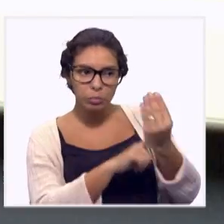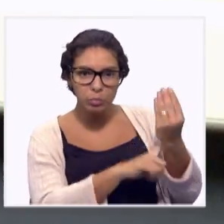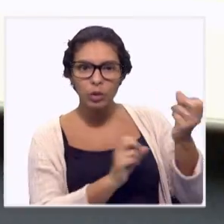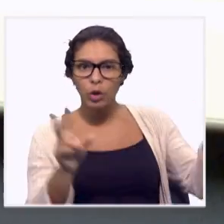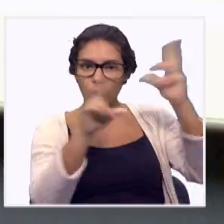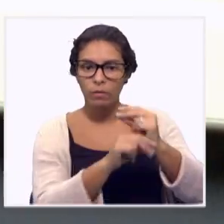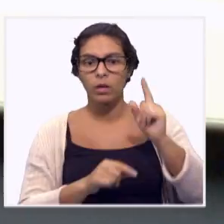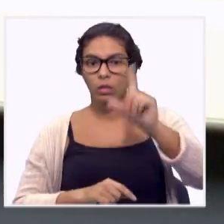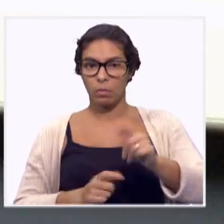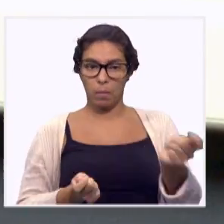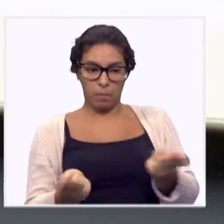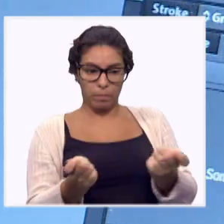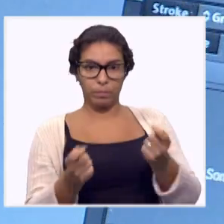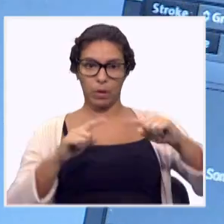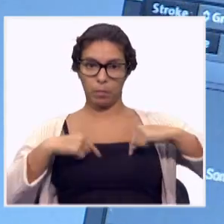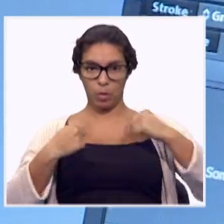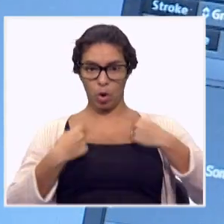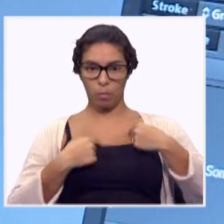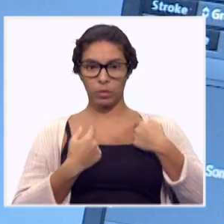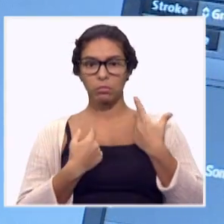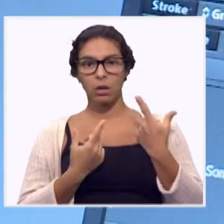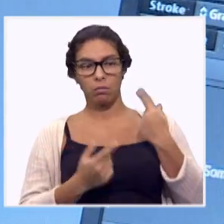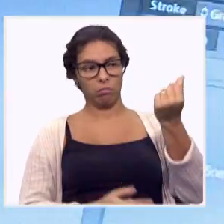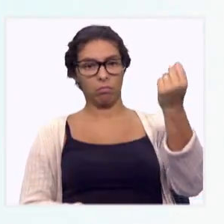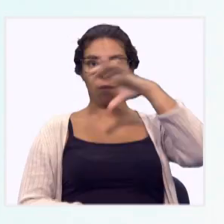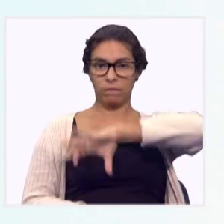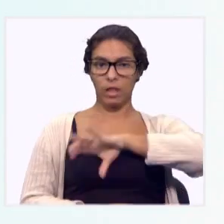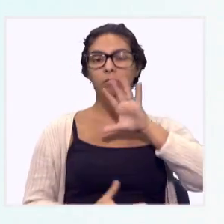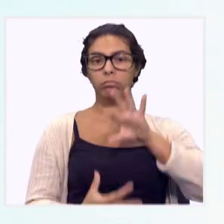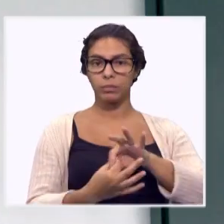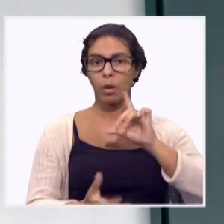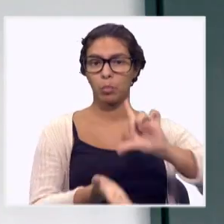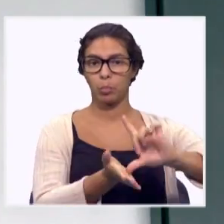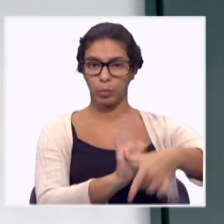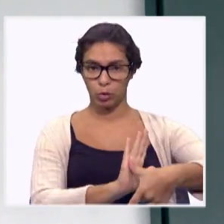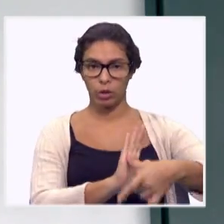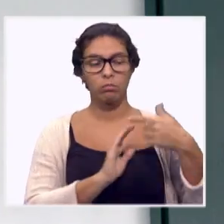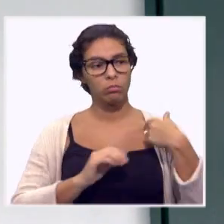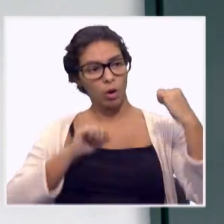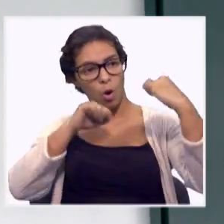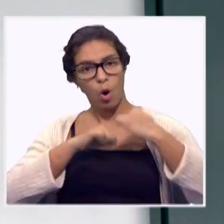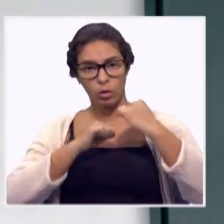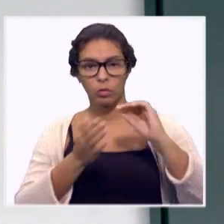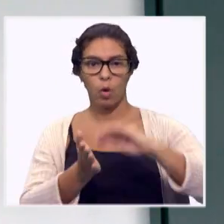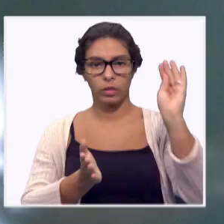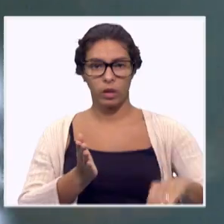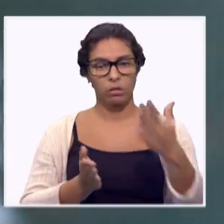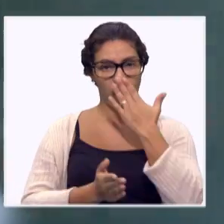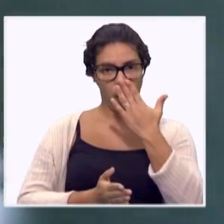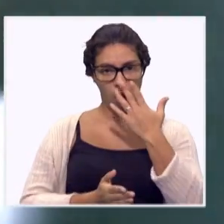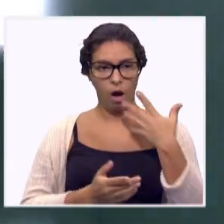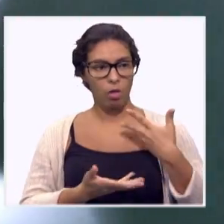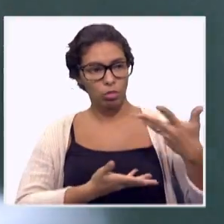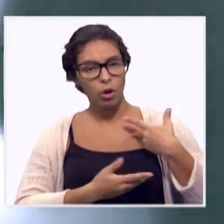Posto isto, um freelancer gere-se a si mesmo e recebe por projeto. O dinheiro depende de um consenso entre o freelancer e